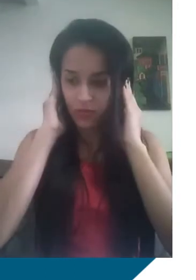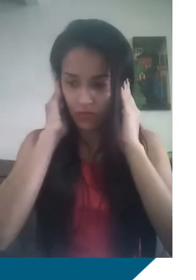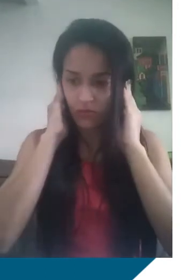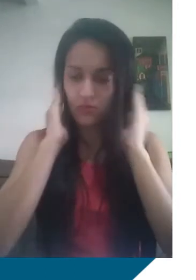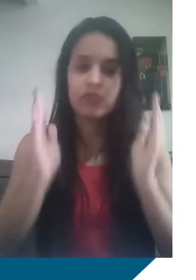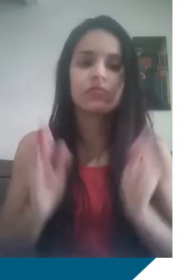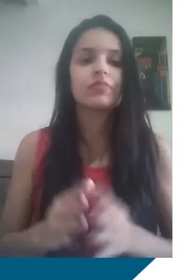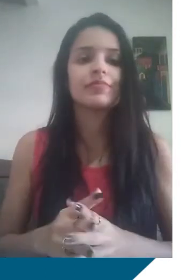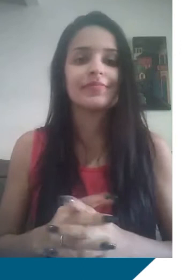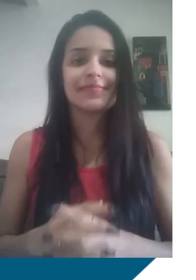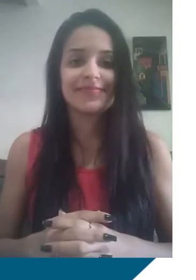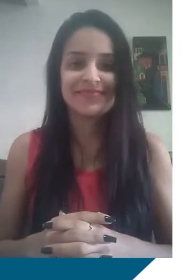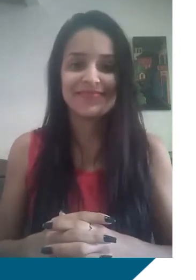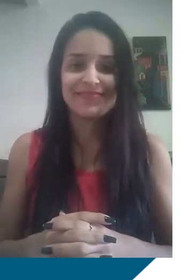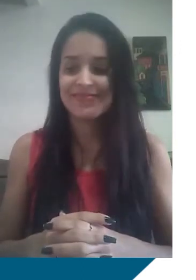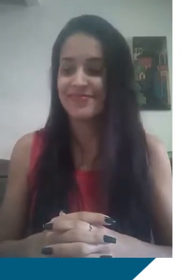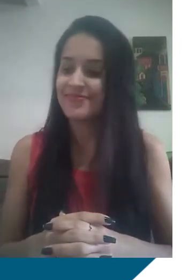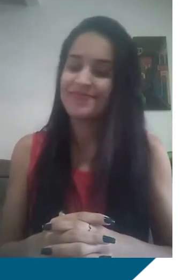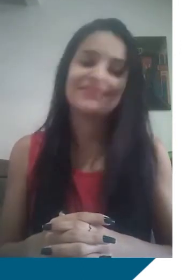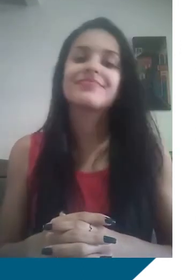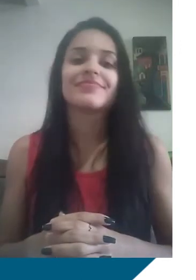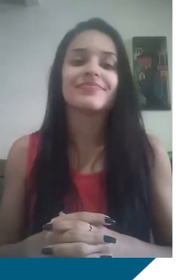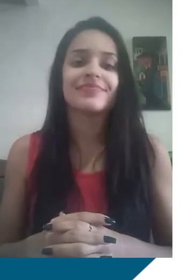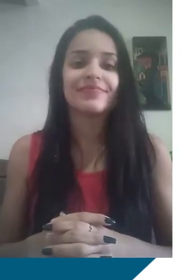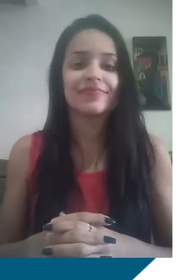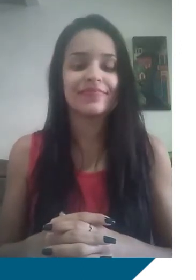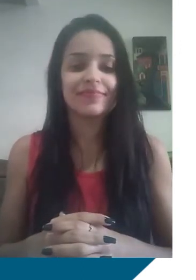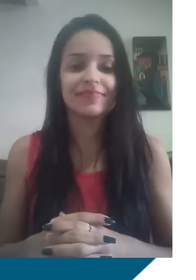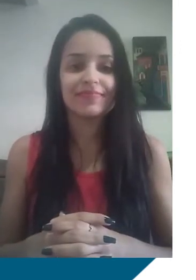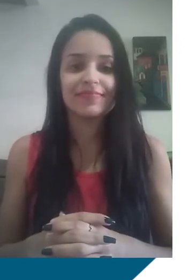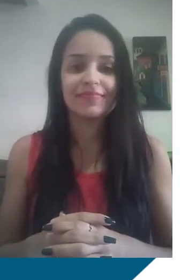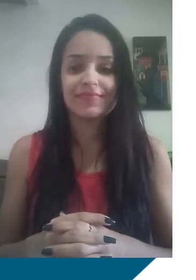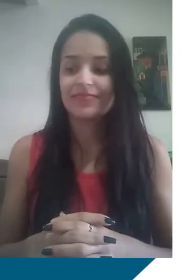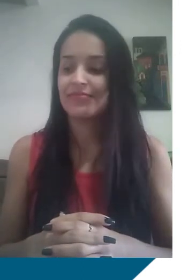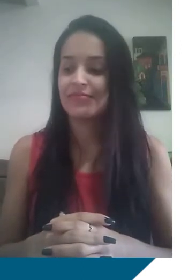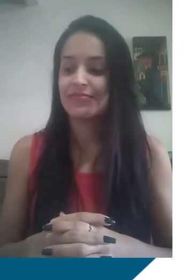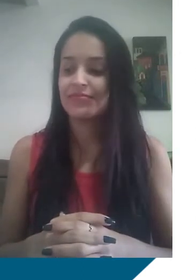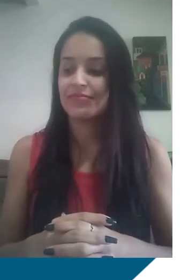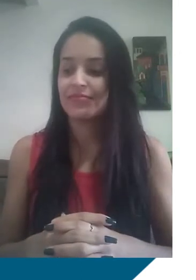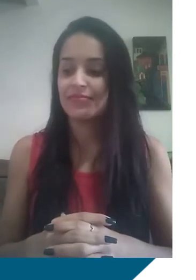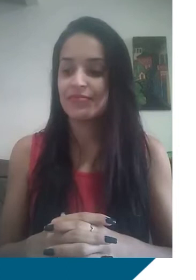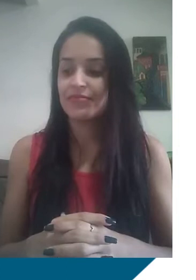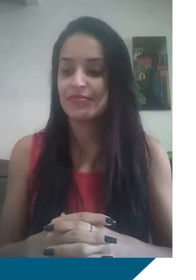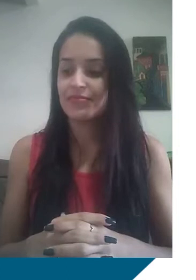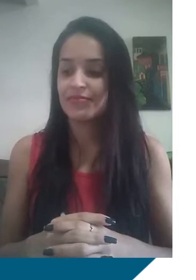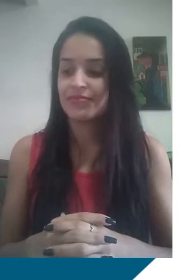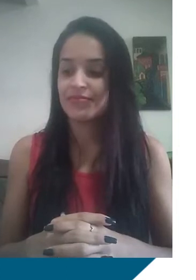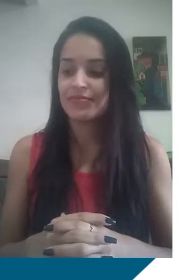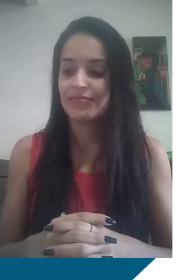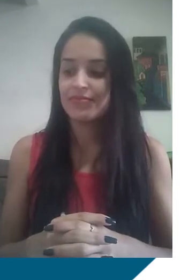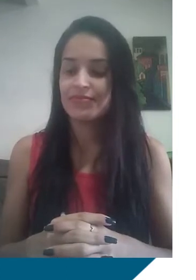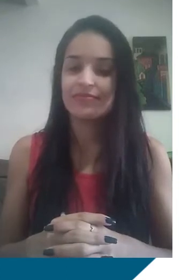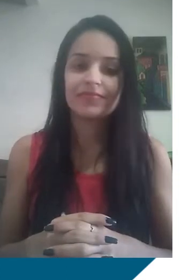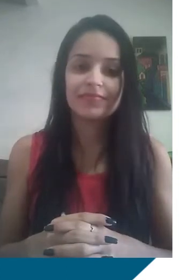retomar ideias, promovendo a progressão do tema. No fragmento transcrito, um novo aspecto